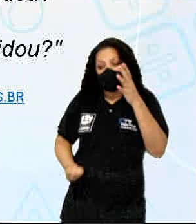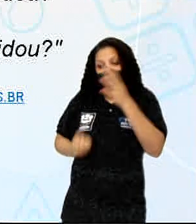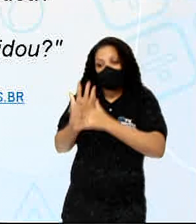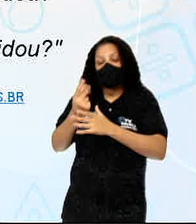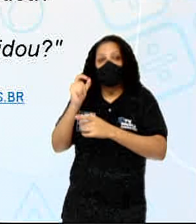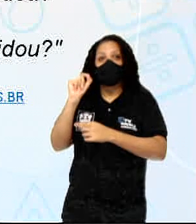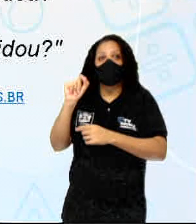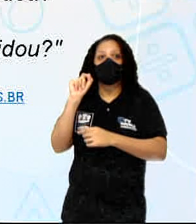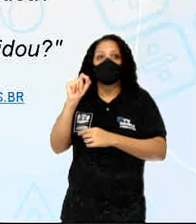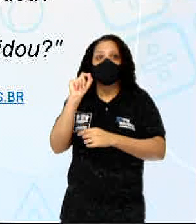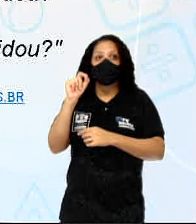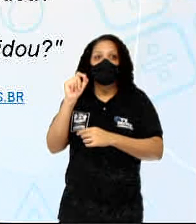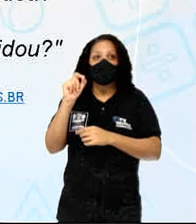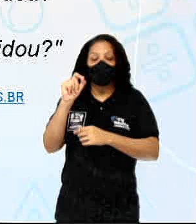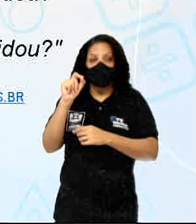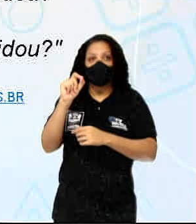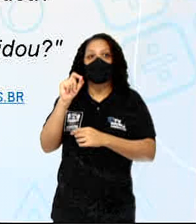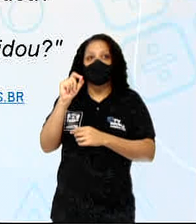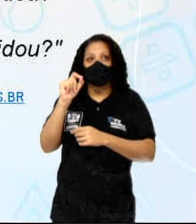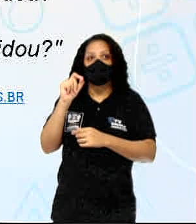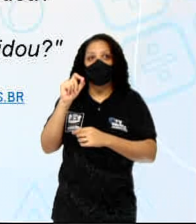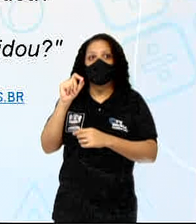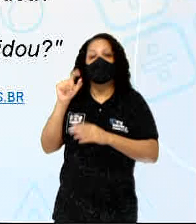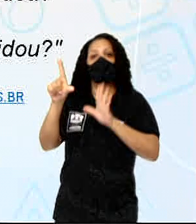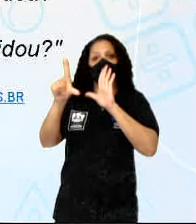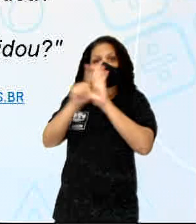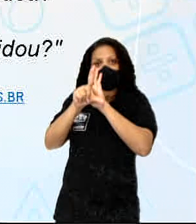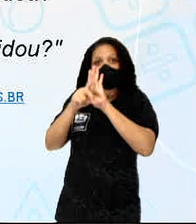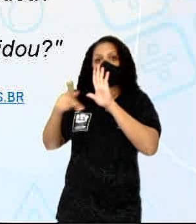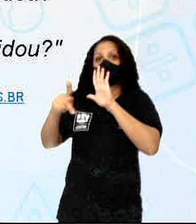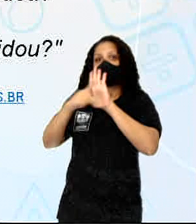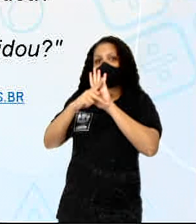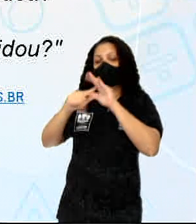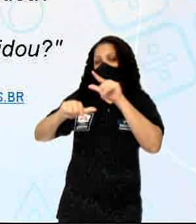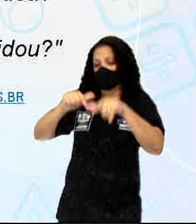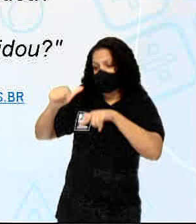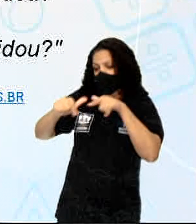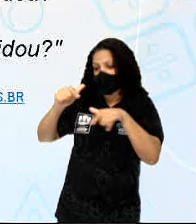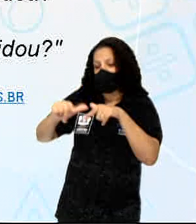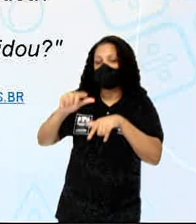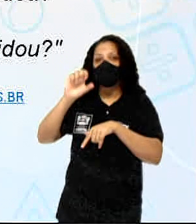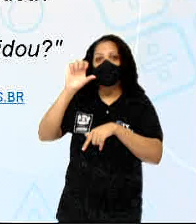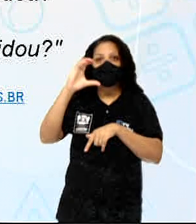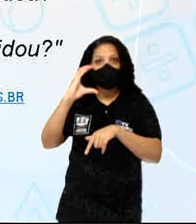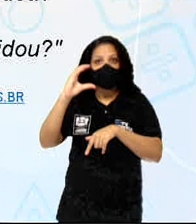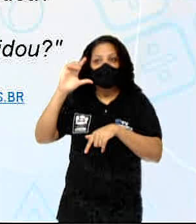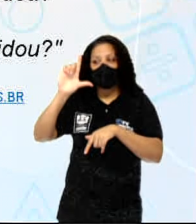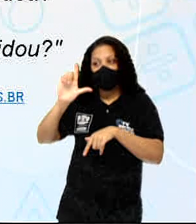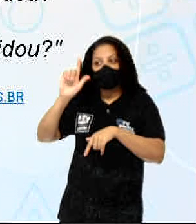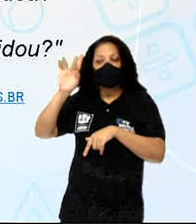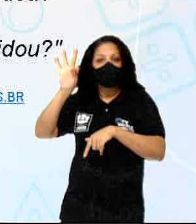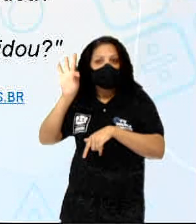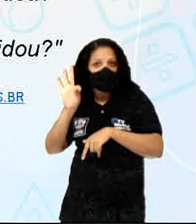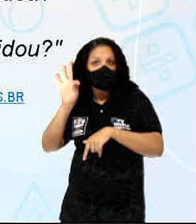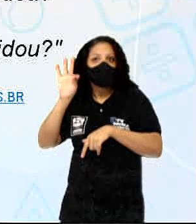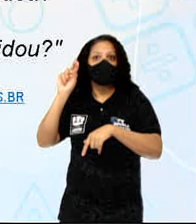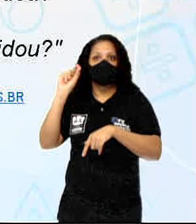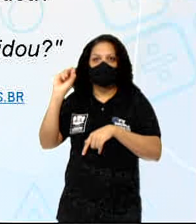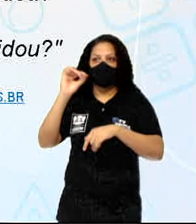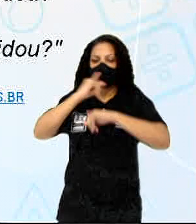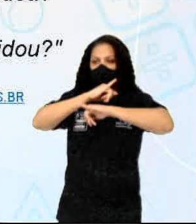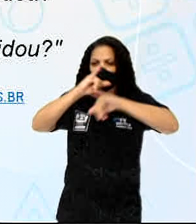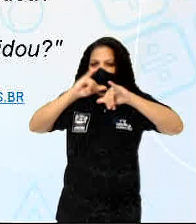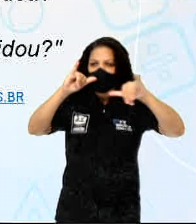criar a junção da Consolidação das Leis do Trabalho, a CLT. Apoiando-se nessa legislação, a propaganda